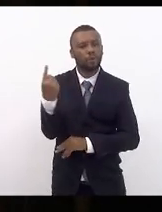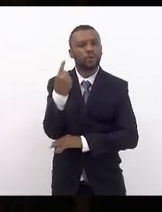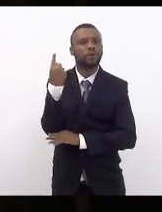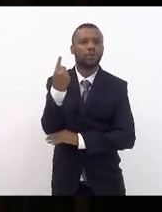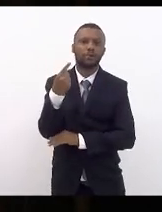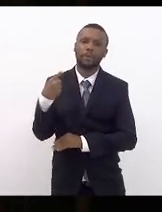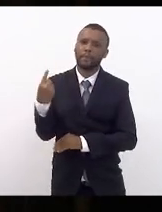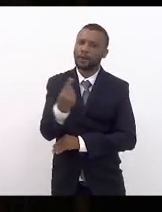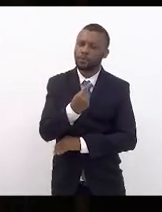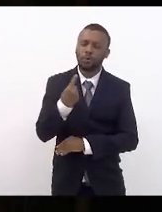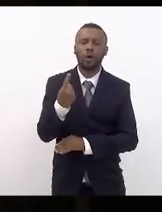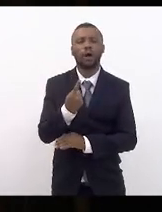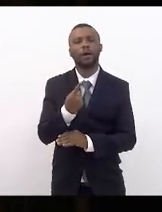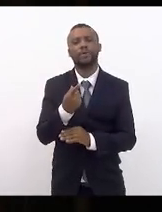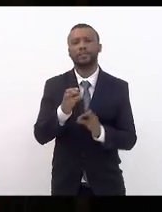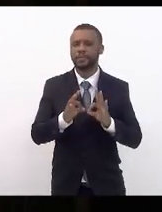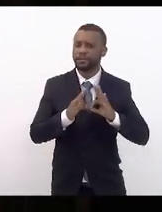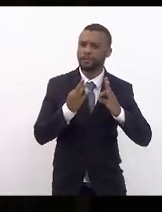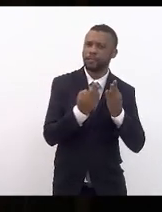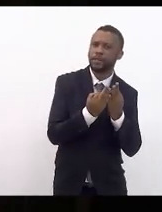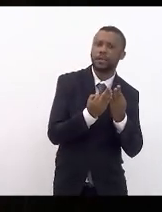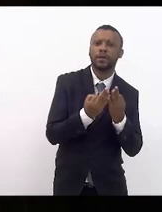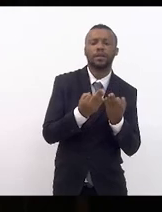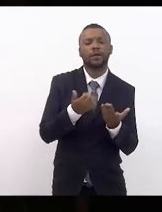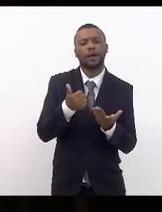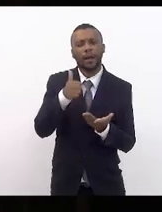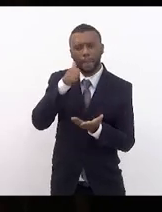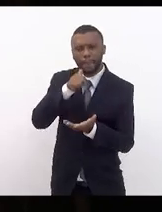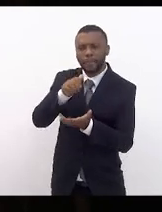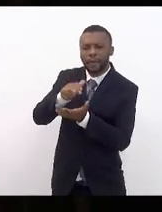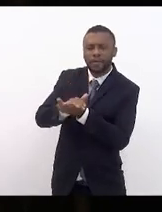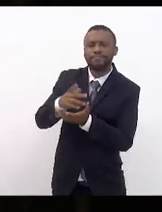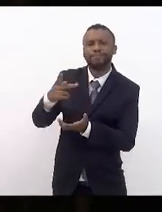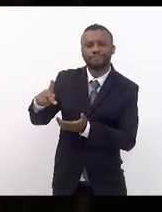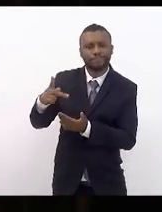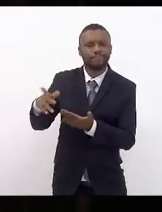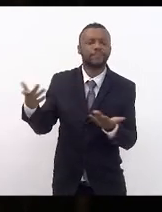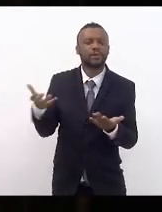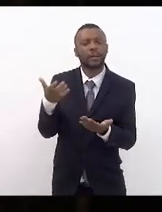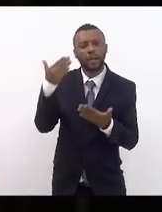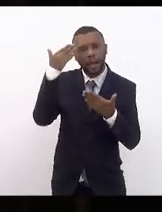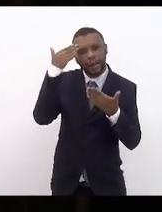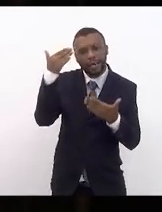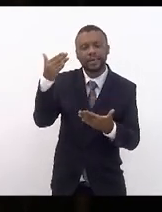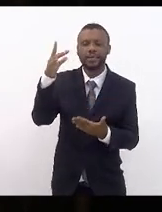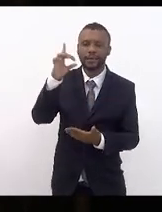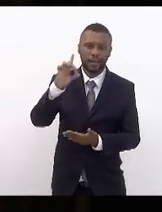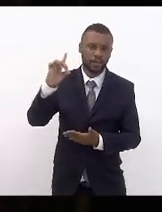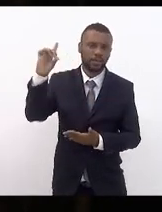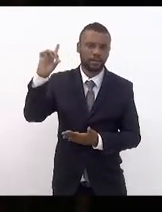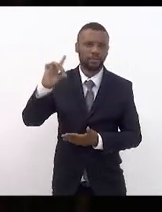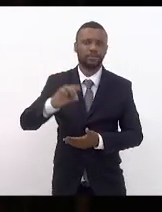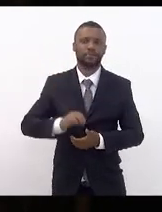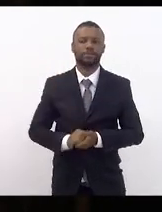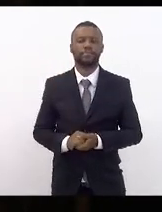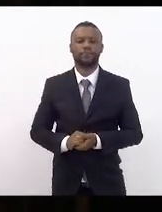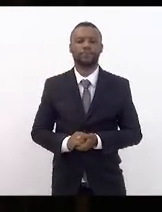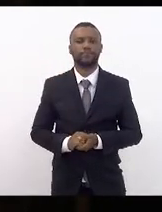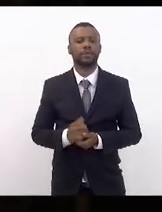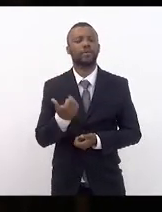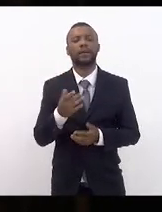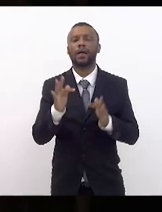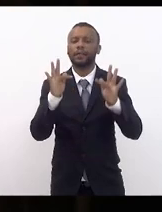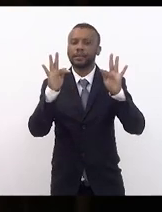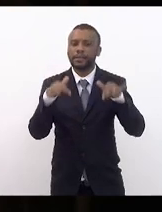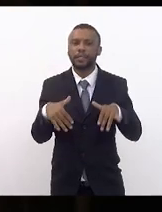de casa, para minha sogra, então eu queria agradecer a Deus. E quero encerrar